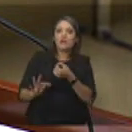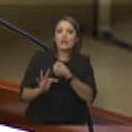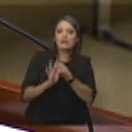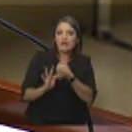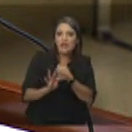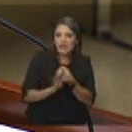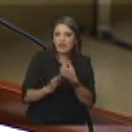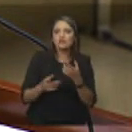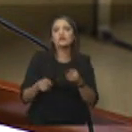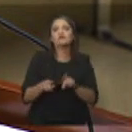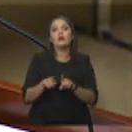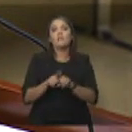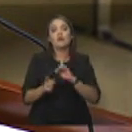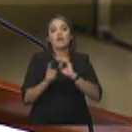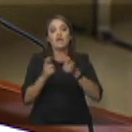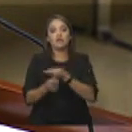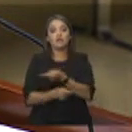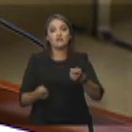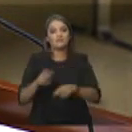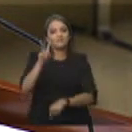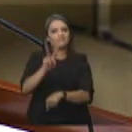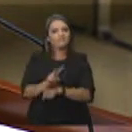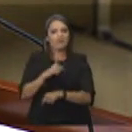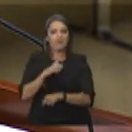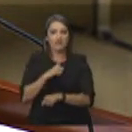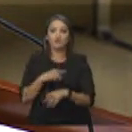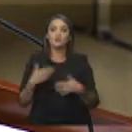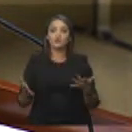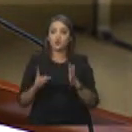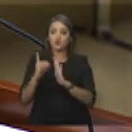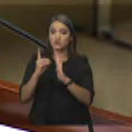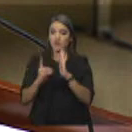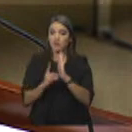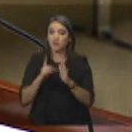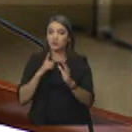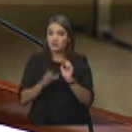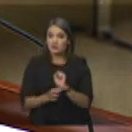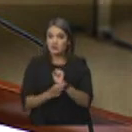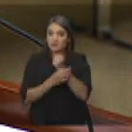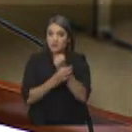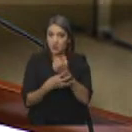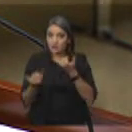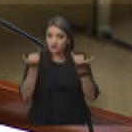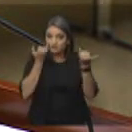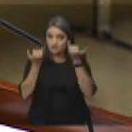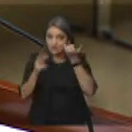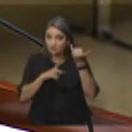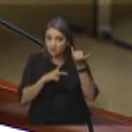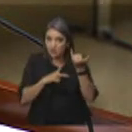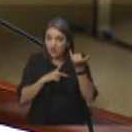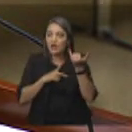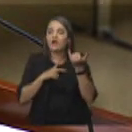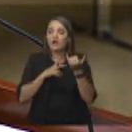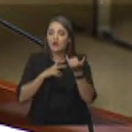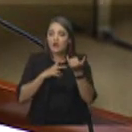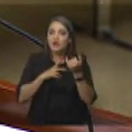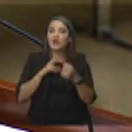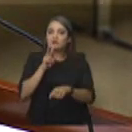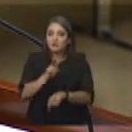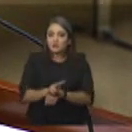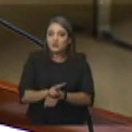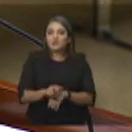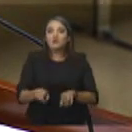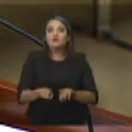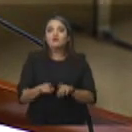proteção no tratamento de dados. Portanto, o decreto, protegendo os dados individuais com total segurança, ele nasce